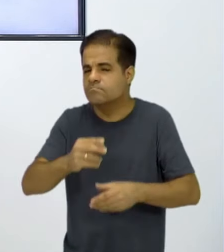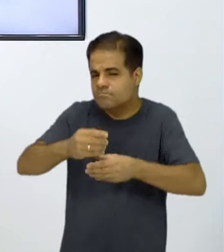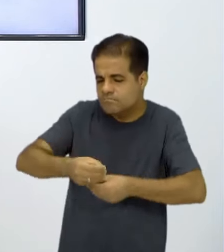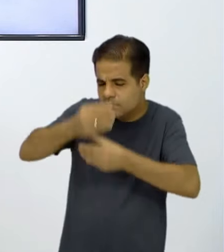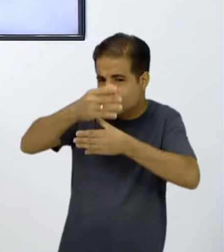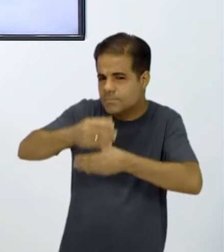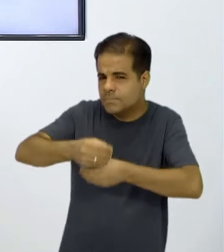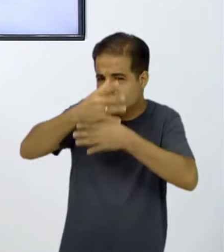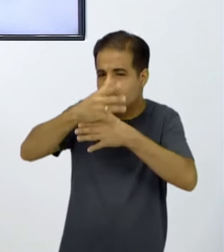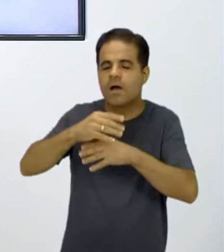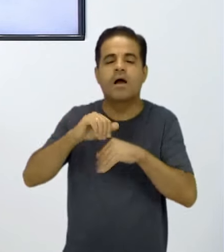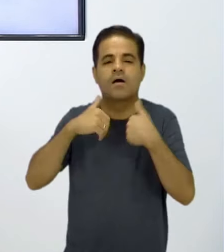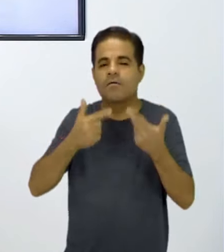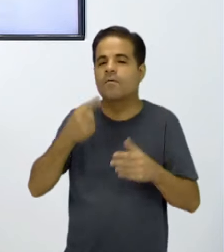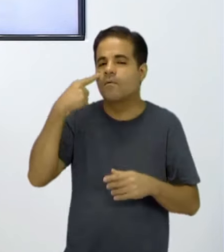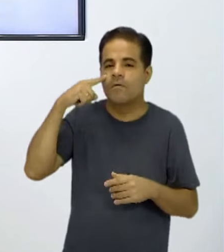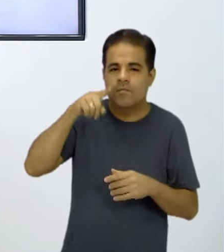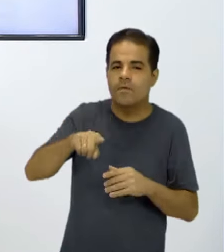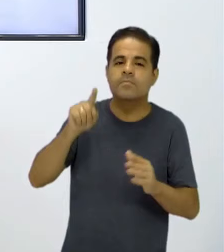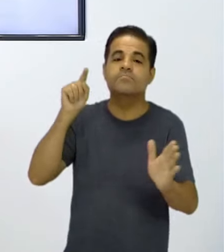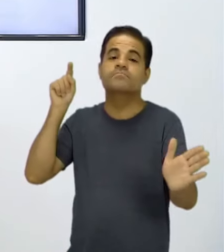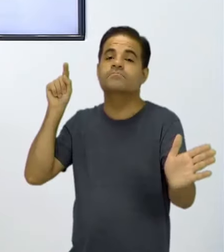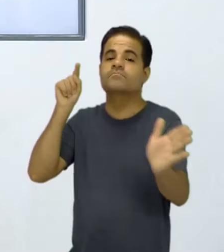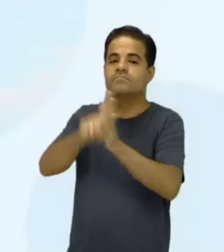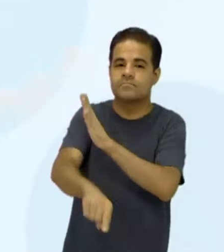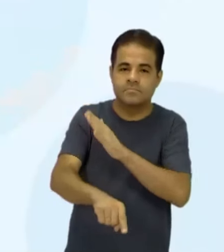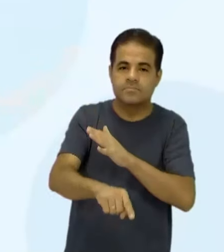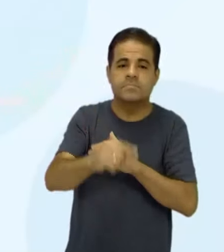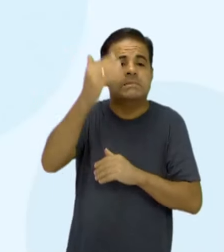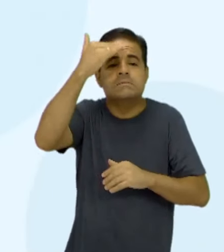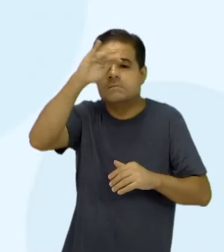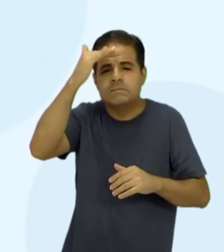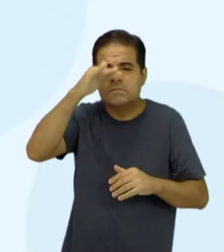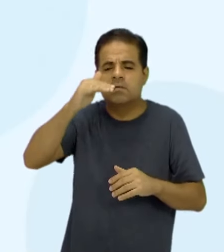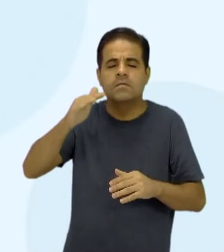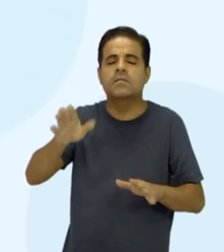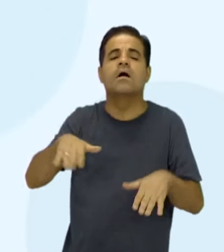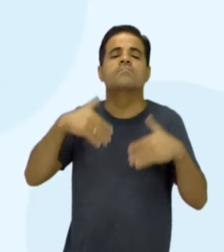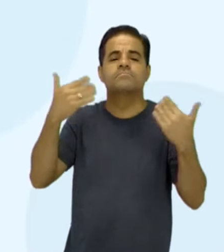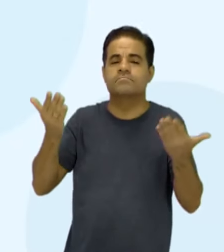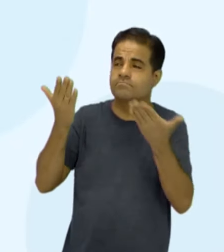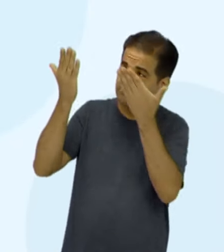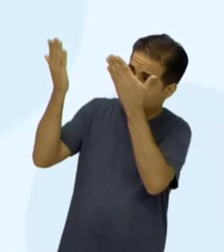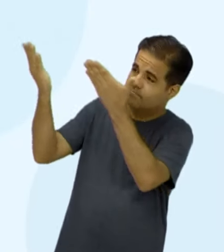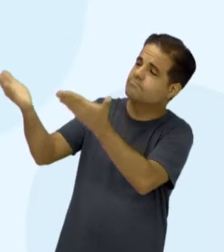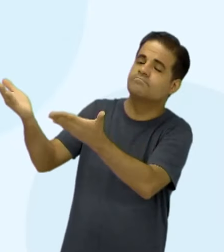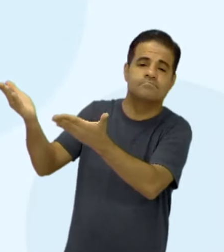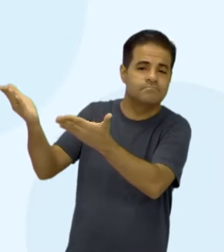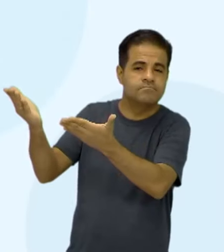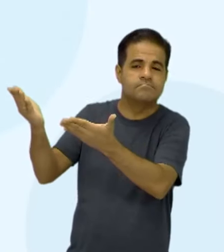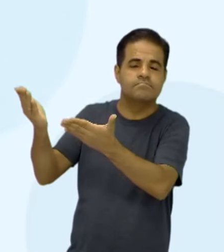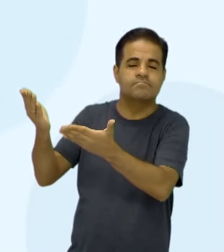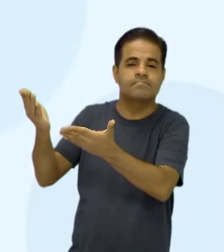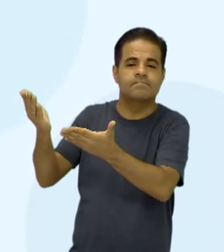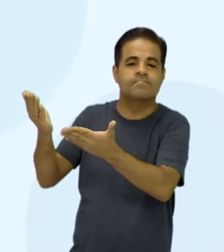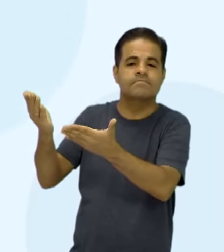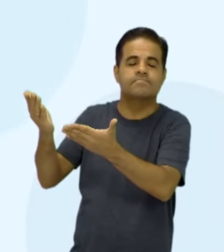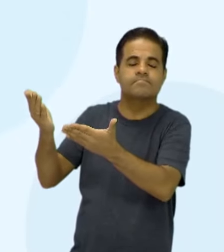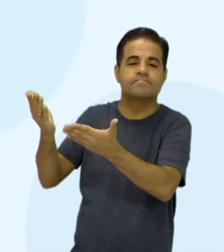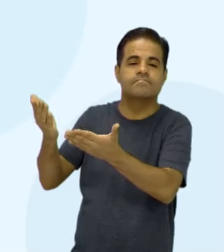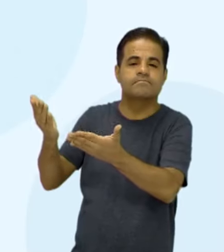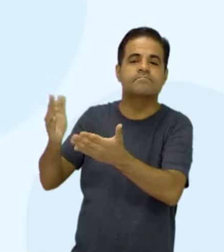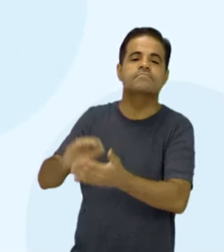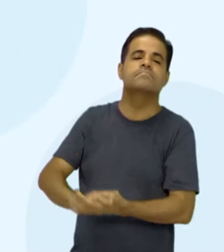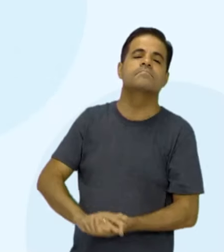papo que vai aparecer na sua tela Primeiro vamos dar uma olhada nessa pergunta para que você entenda melhor então essa quest na corrente do tecto with